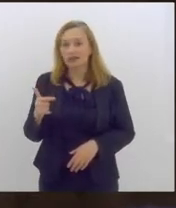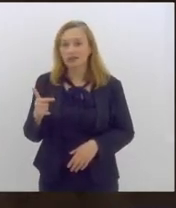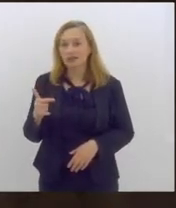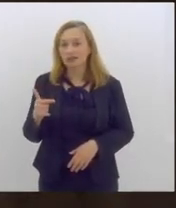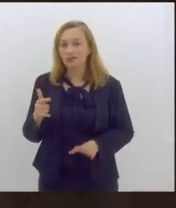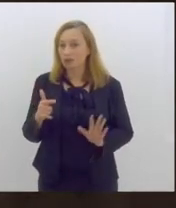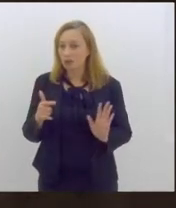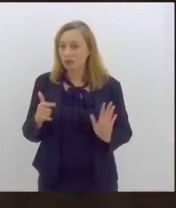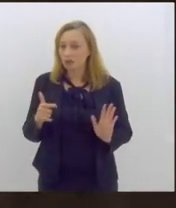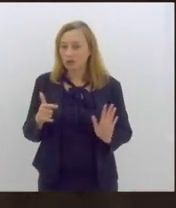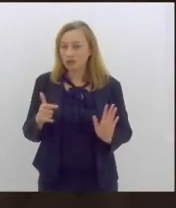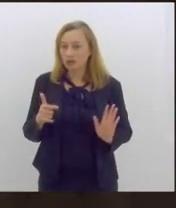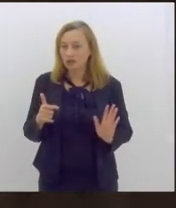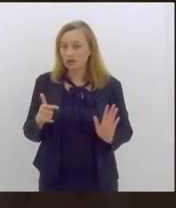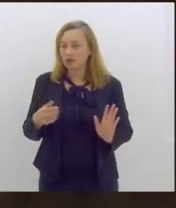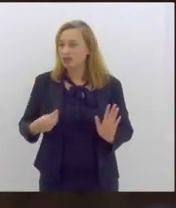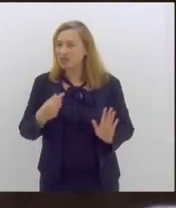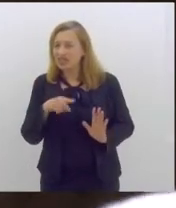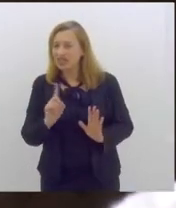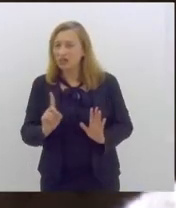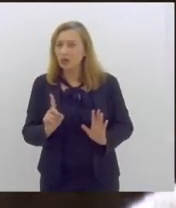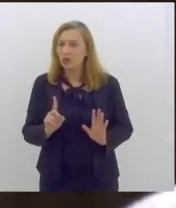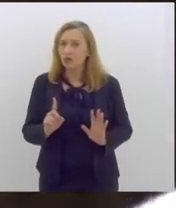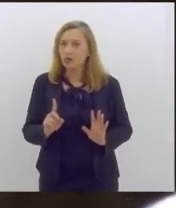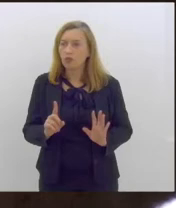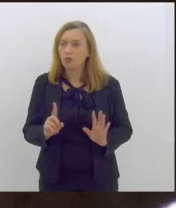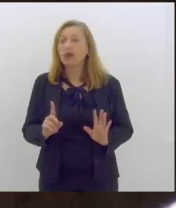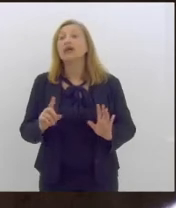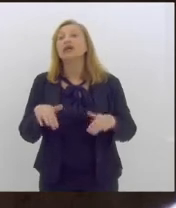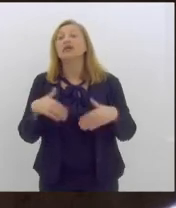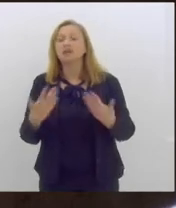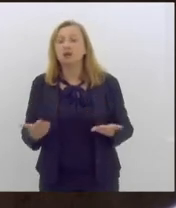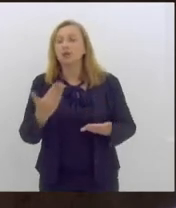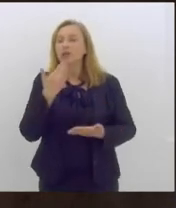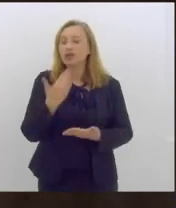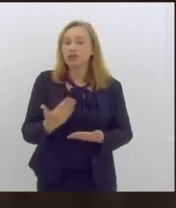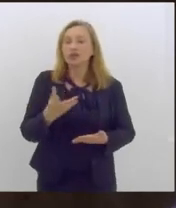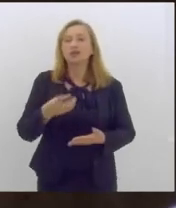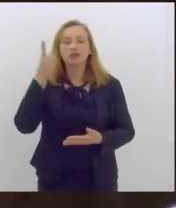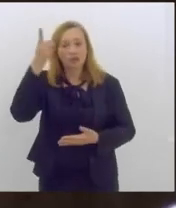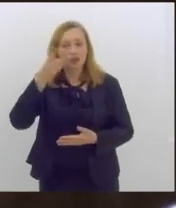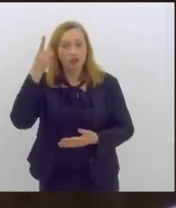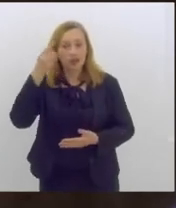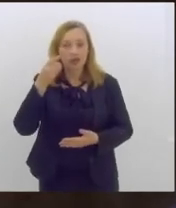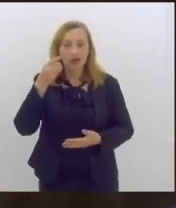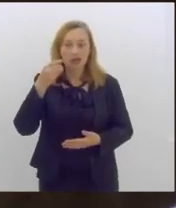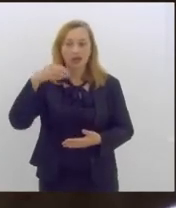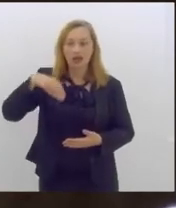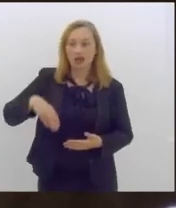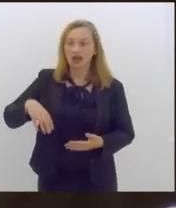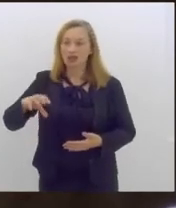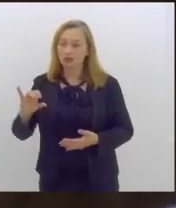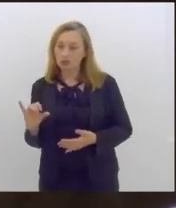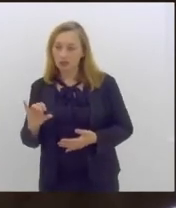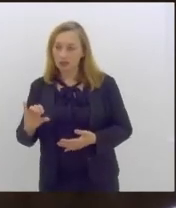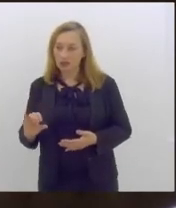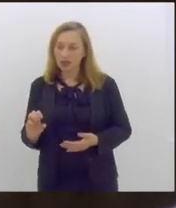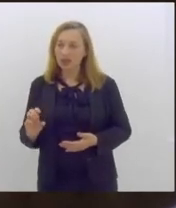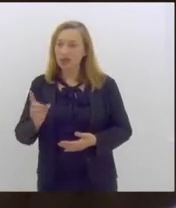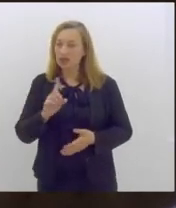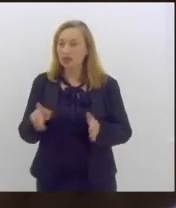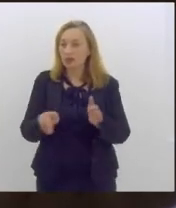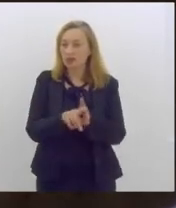aí bom então o eu queria Então pedir o deputado Carlos link que não foi da